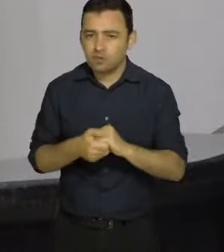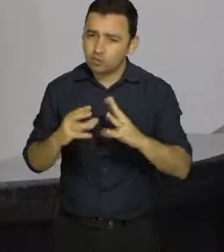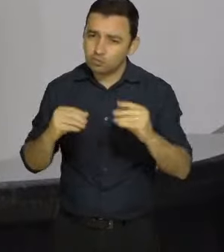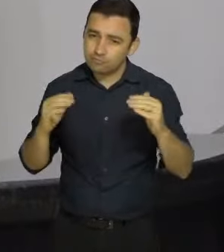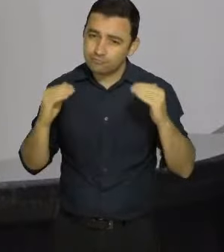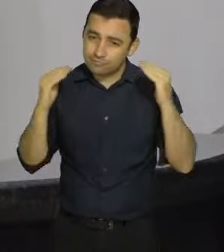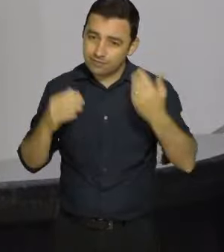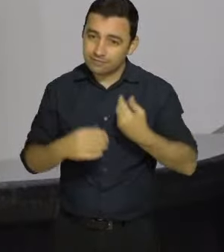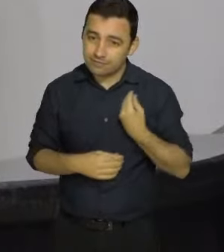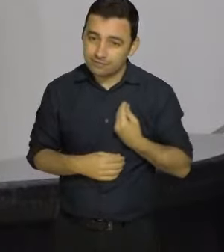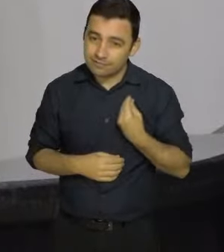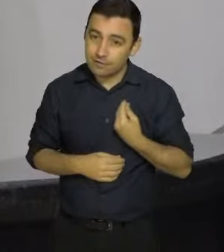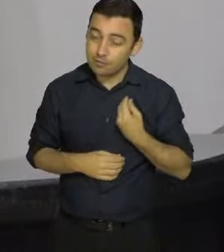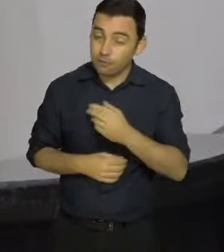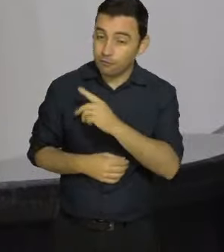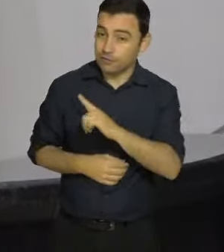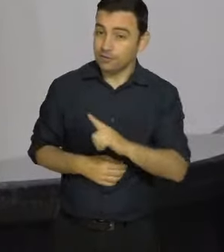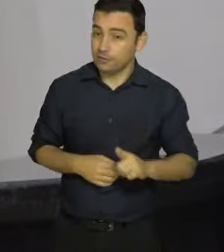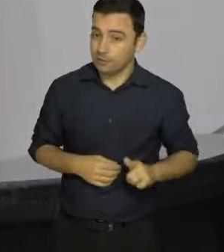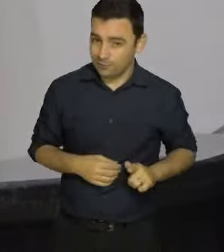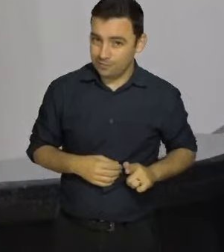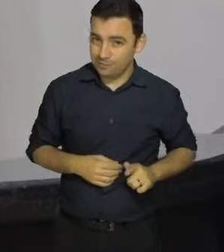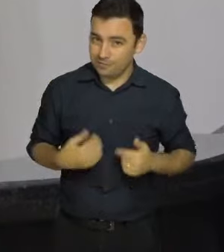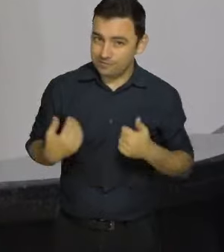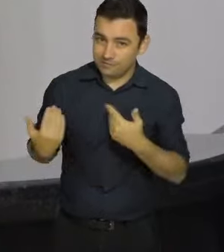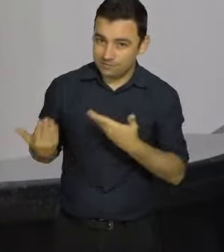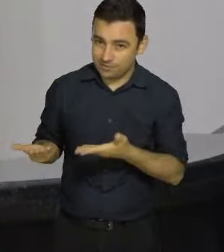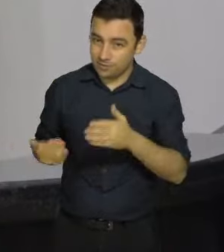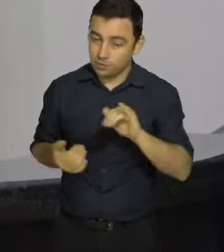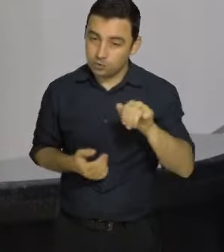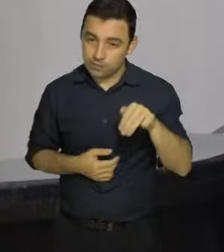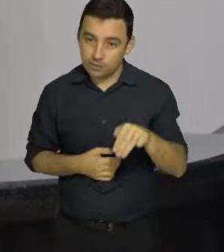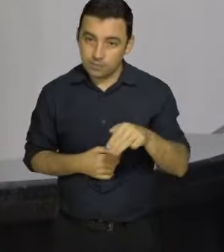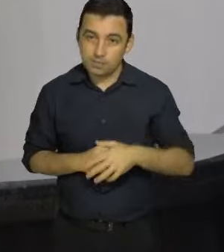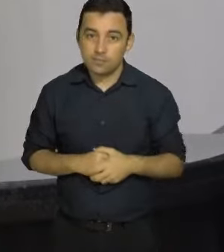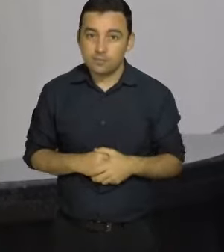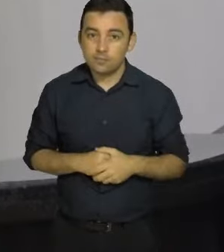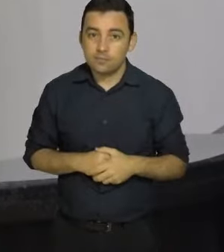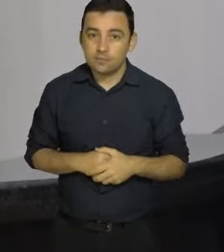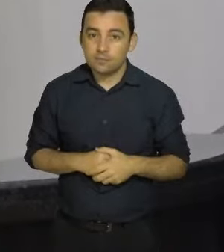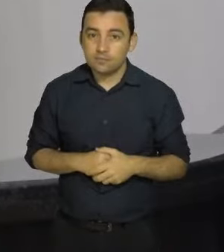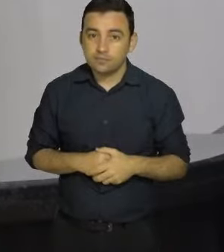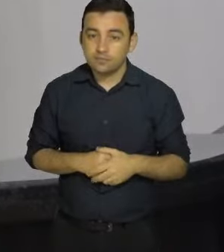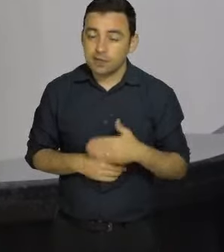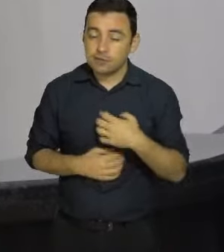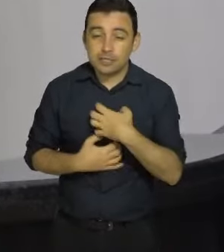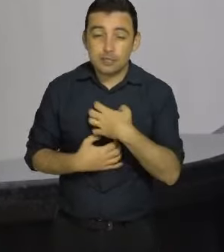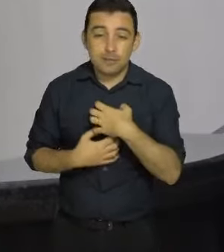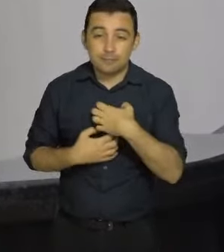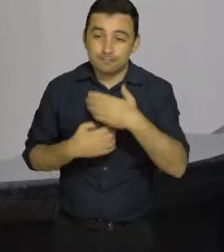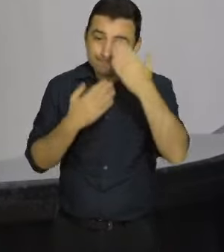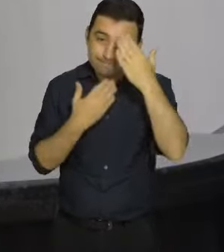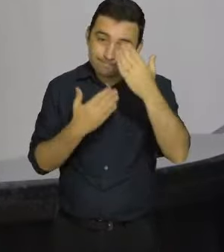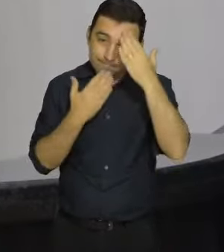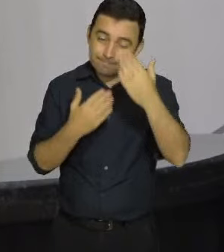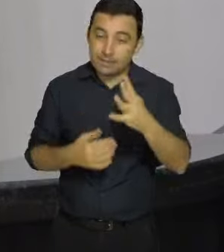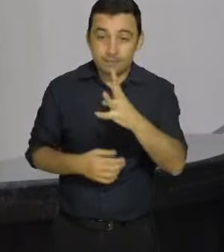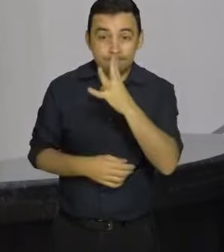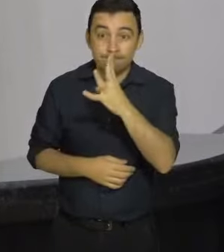na figura do governador de Santa Catarina, Jorginho Melo, com um sentimento de gratidão e admiração